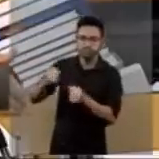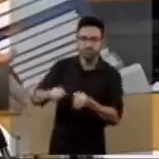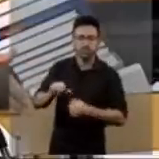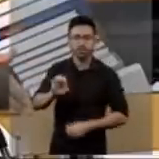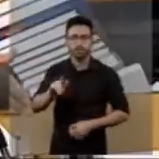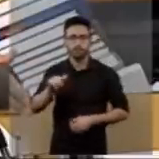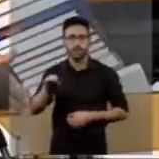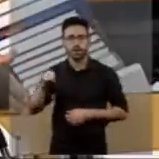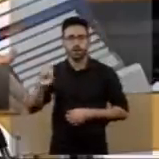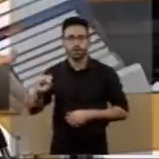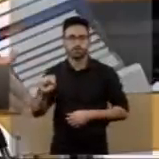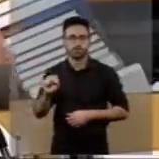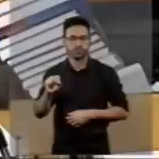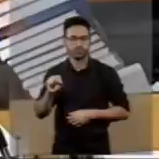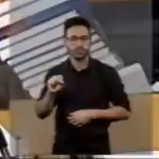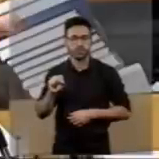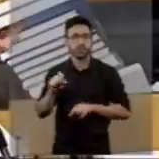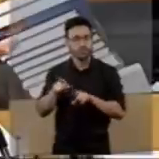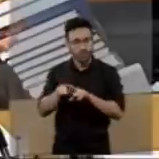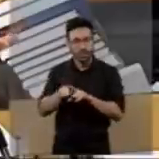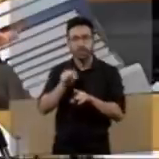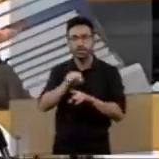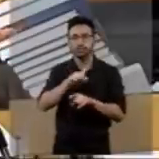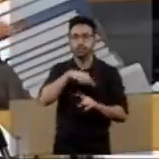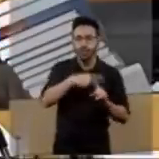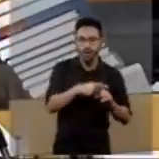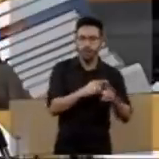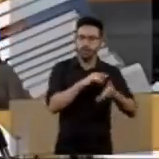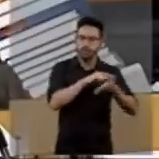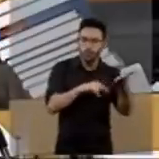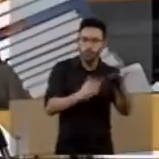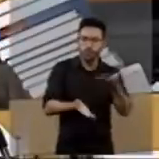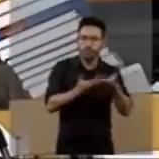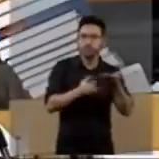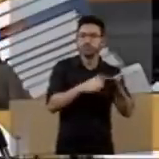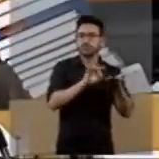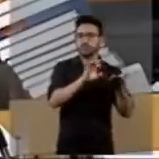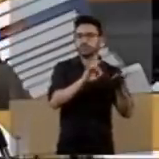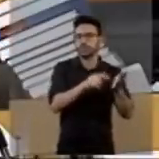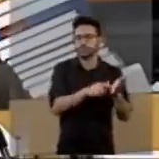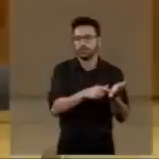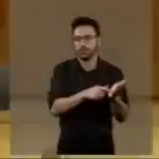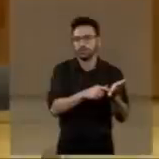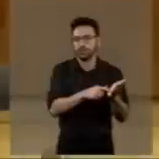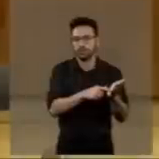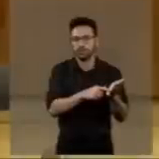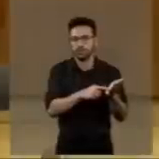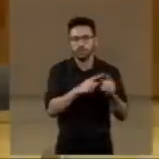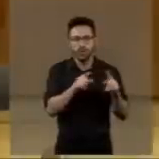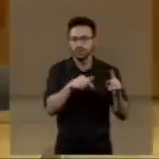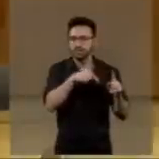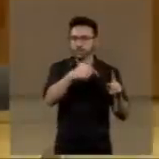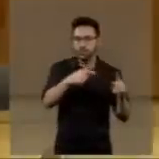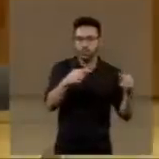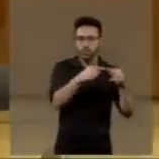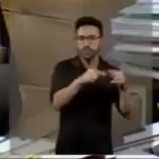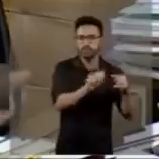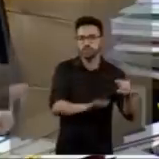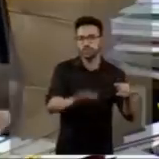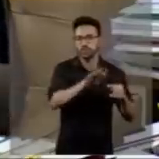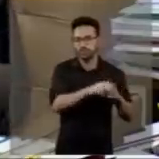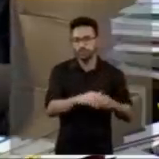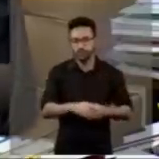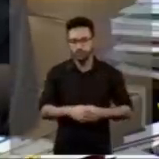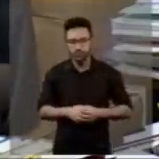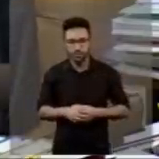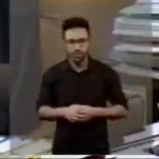do julgamento do recurso especial, que foi sob o ângulo da repercussão geral. É que aí a questão da modulação de